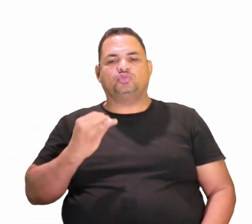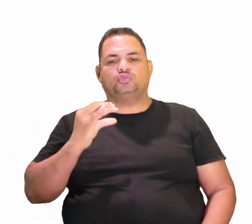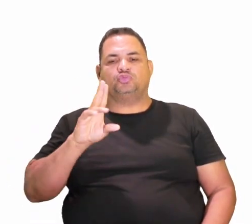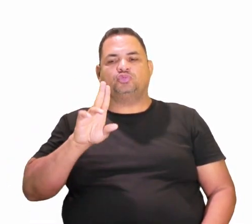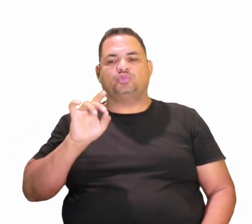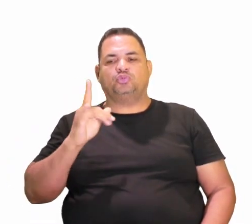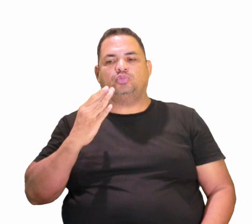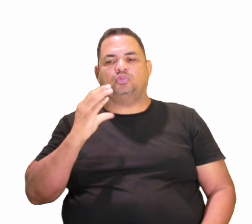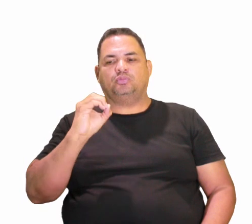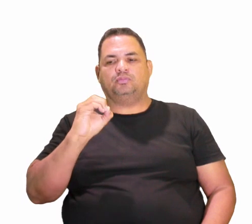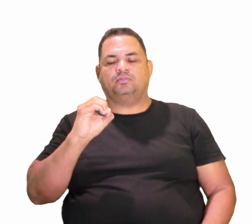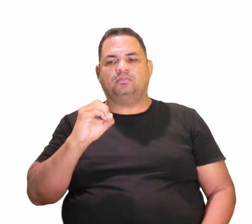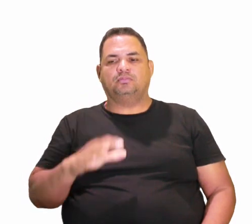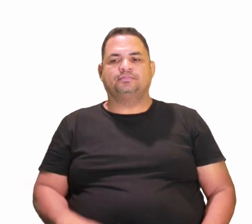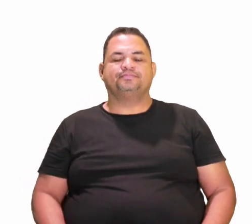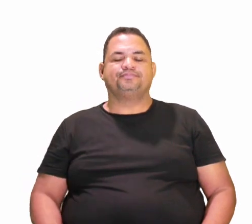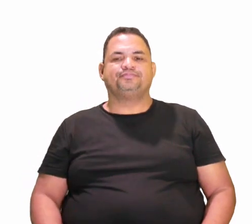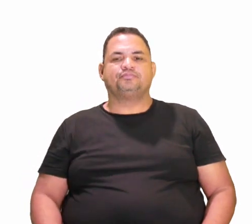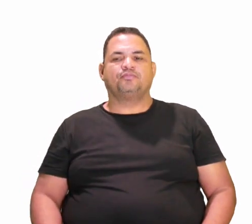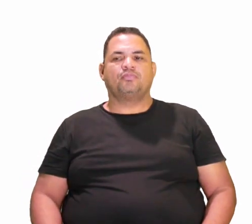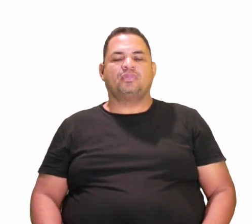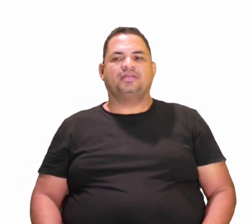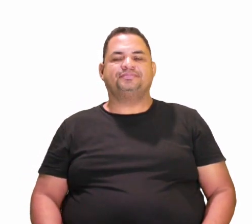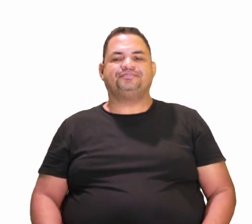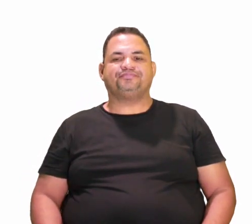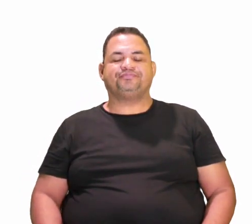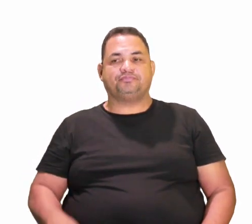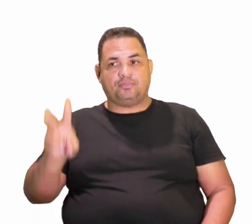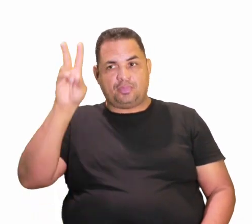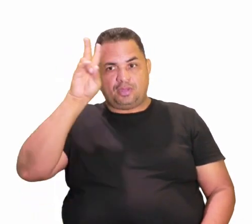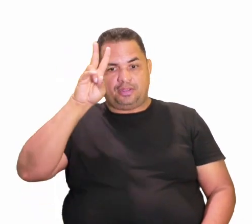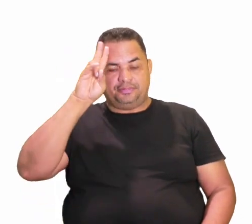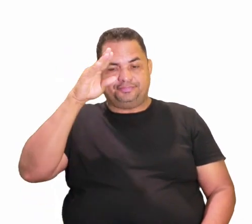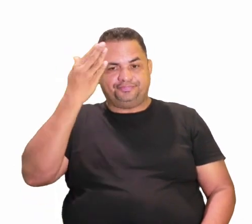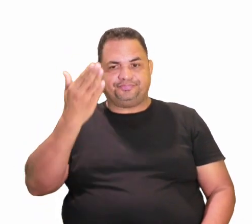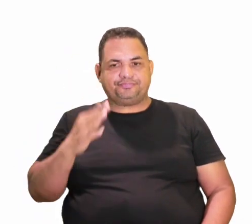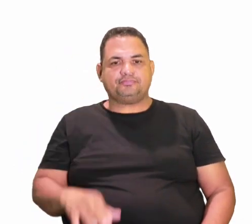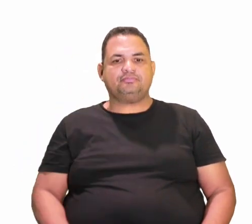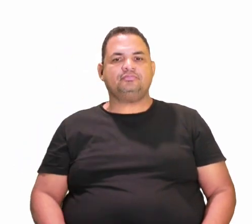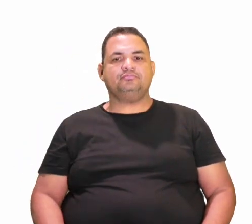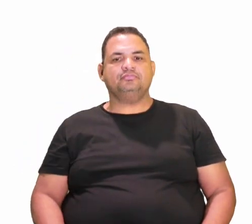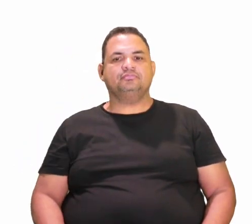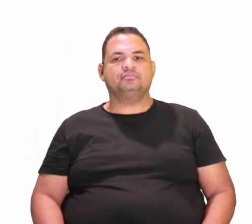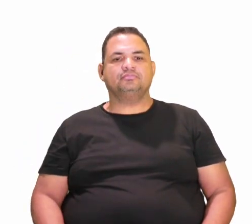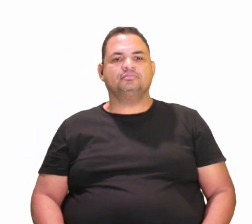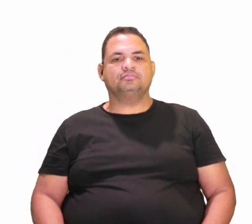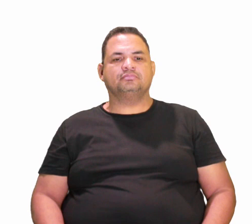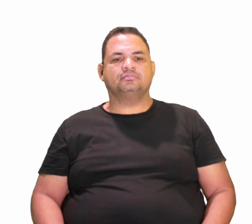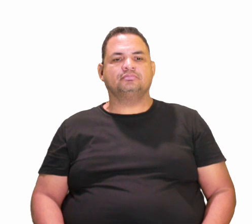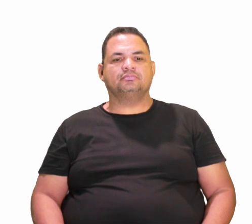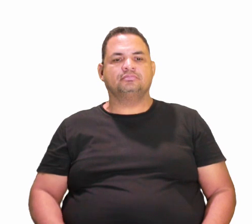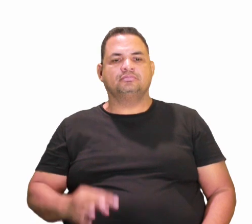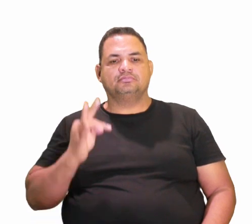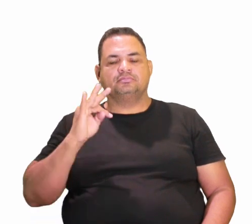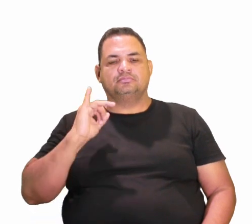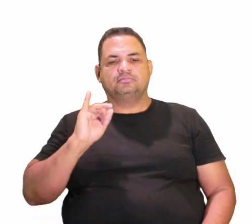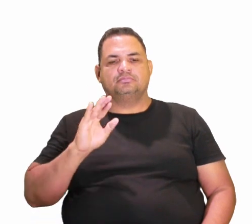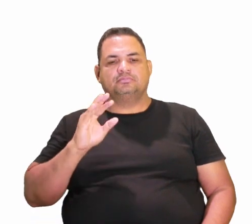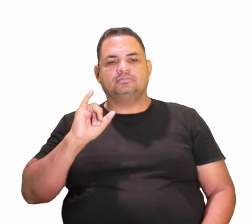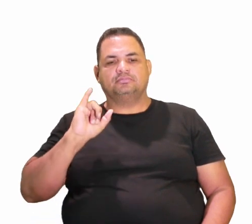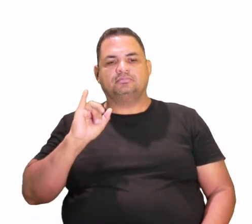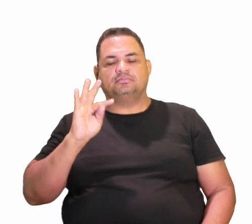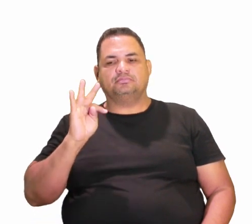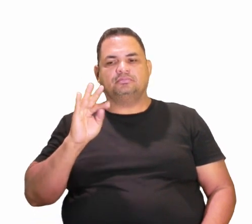in July. Muito bem? Lembrando da situação do it. Esse it aqui está representando o quê?